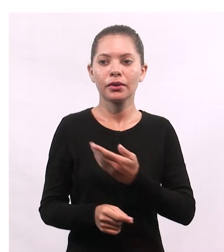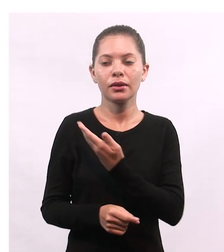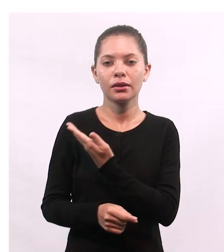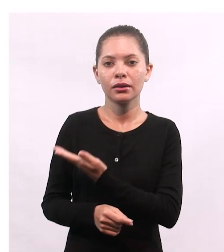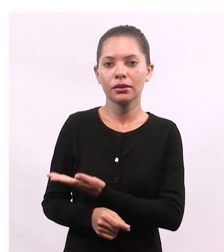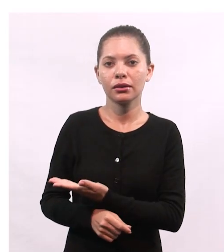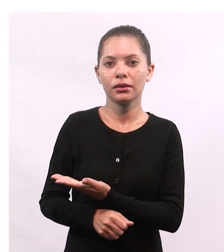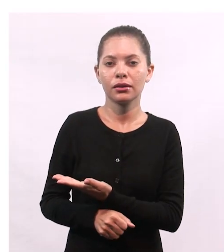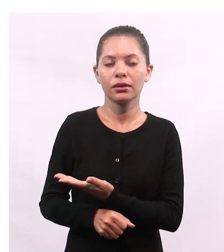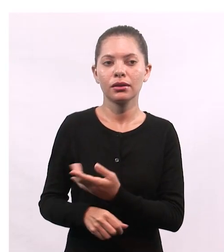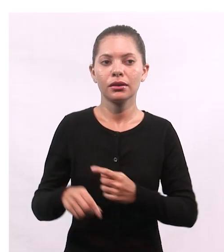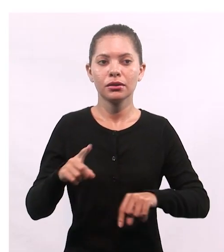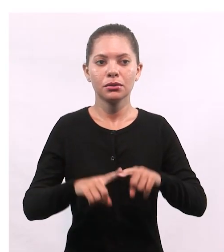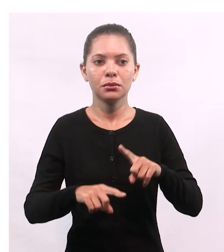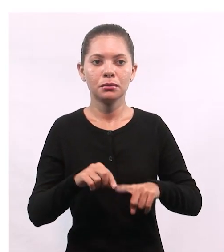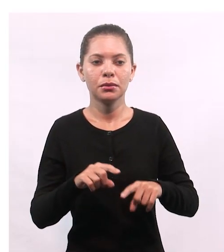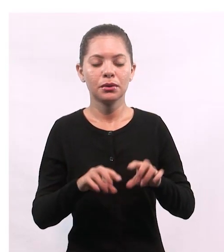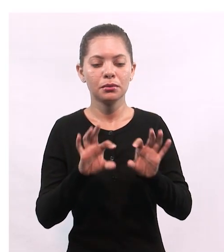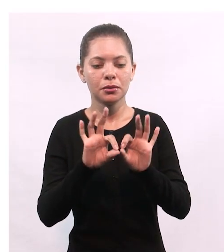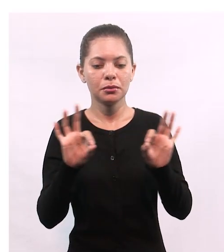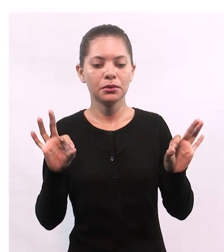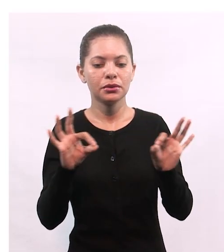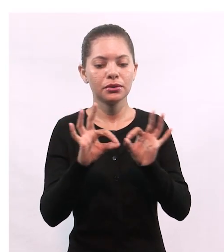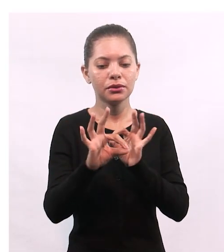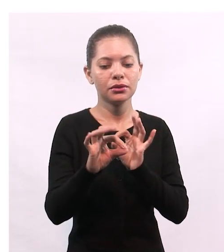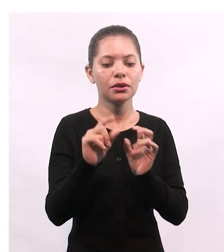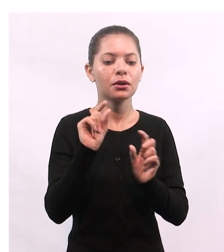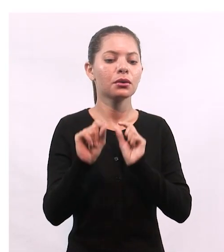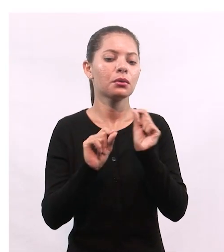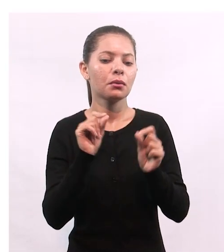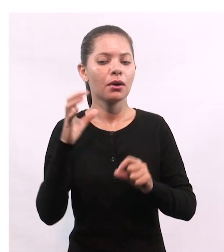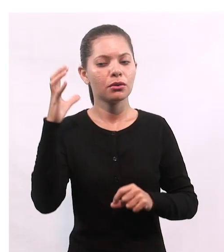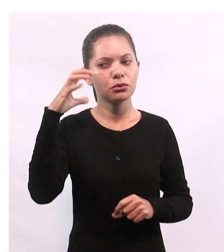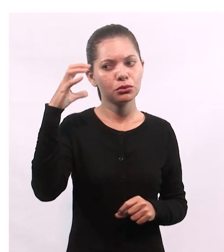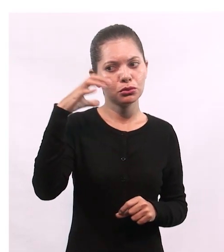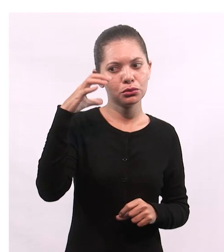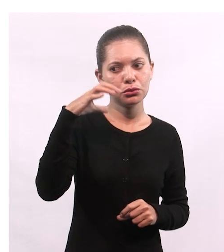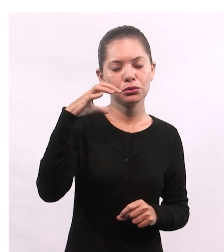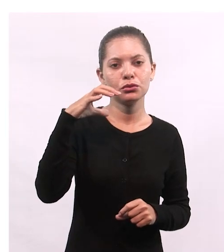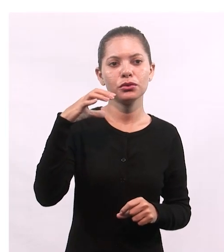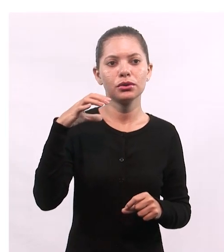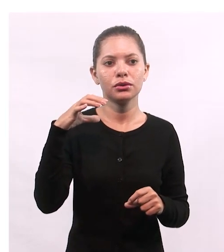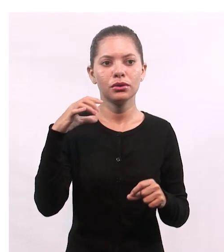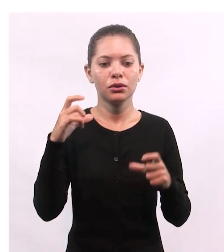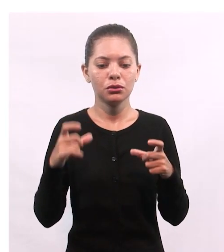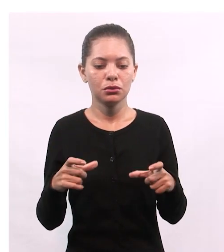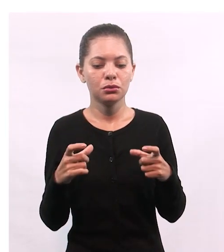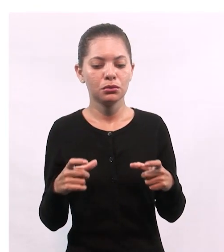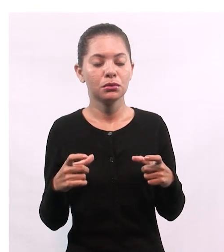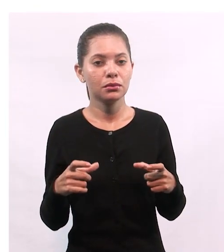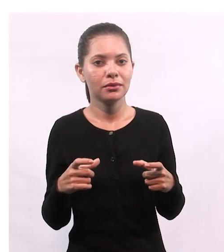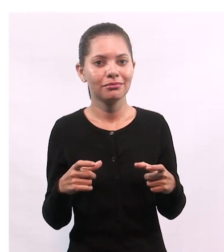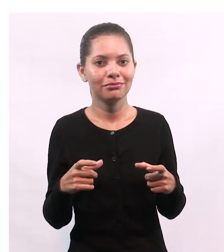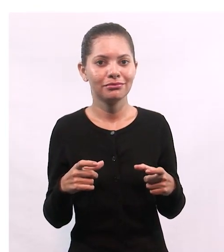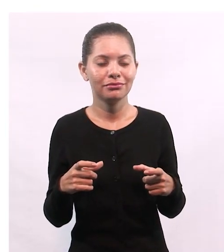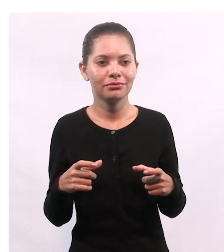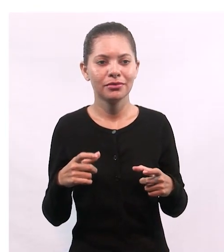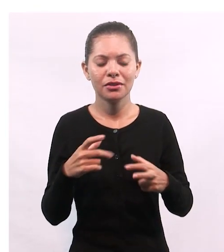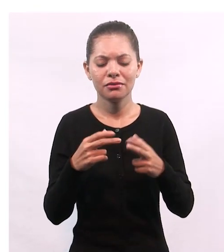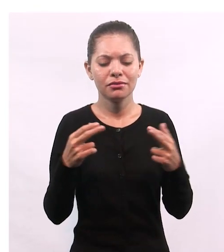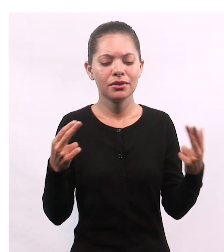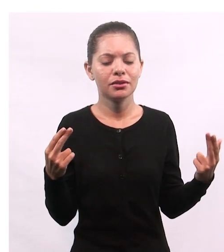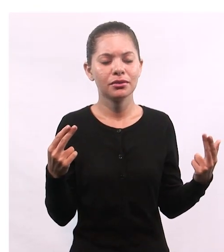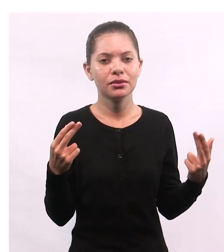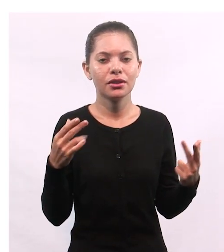pluviômetro, que é um instrumento de medida para mensurar qual a quantidade de chuvas de uma determinada região,